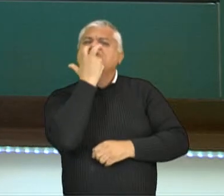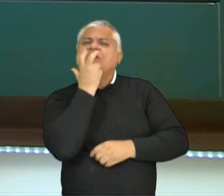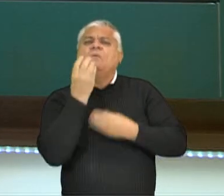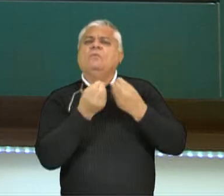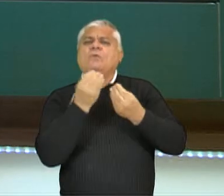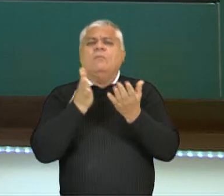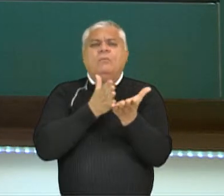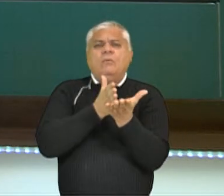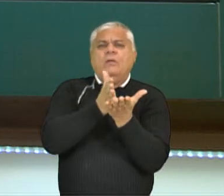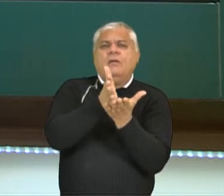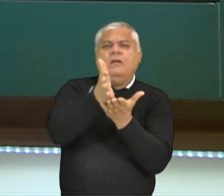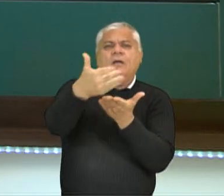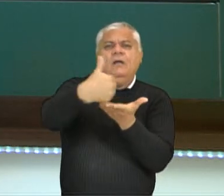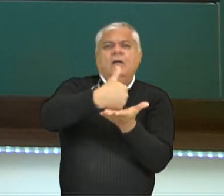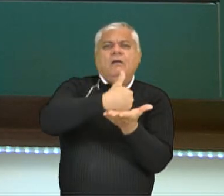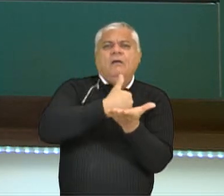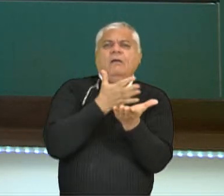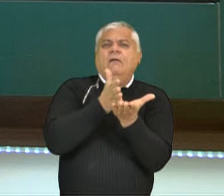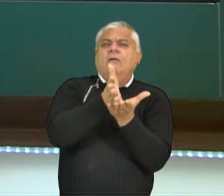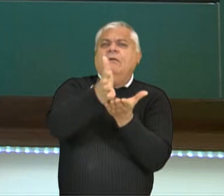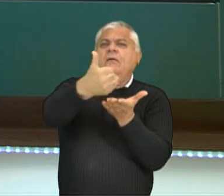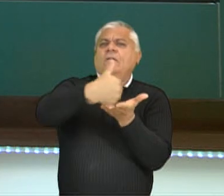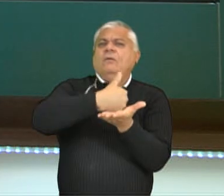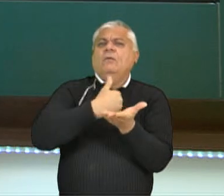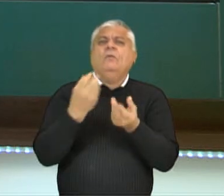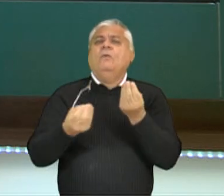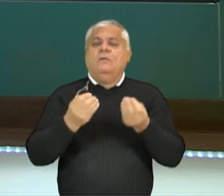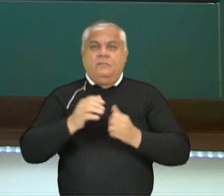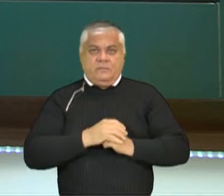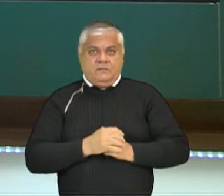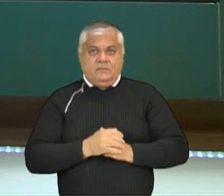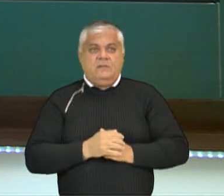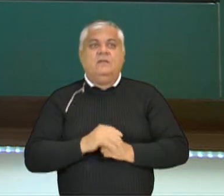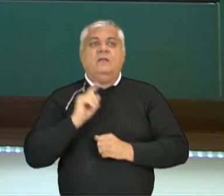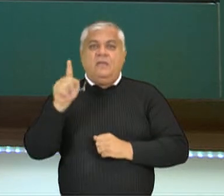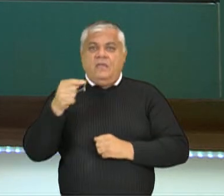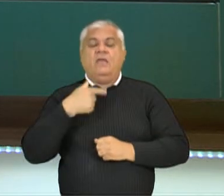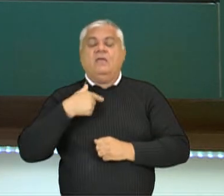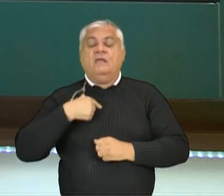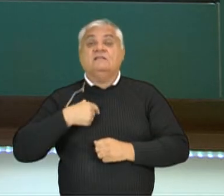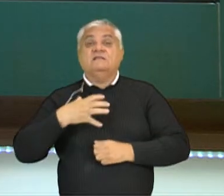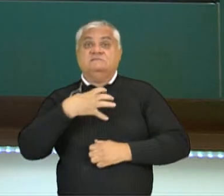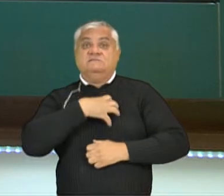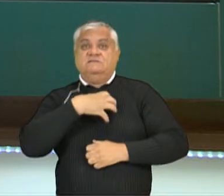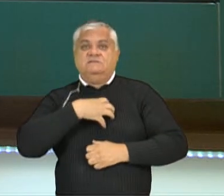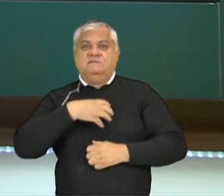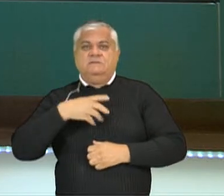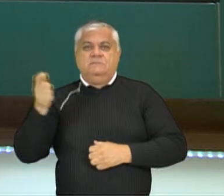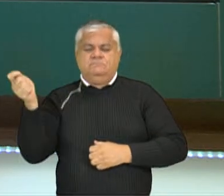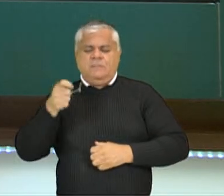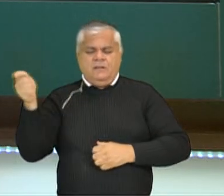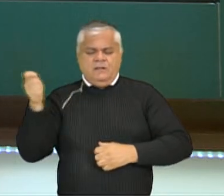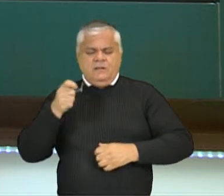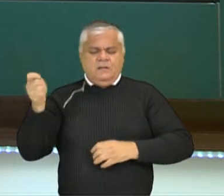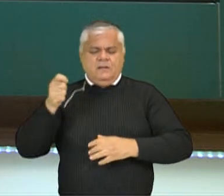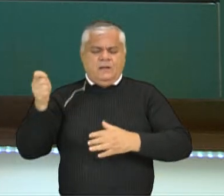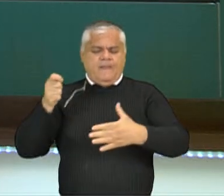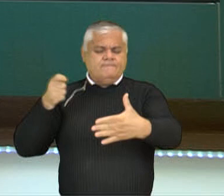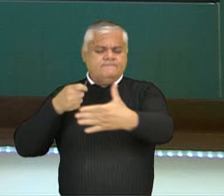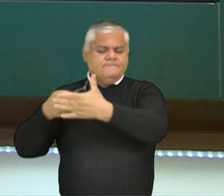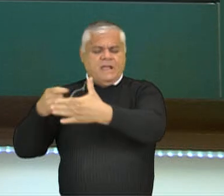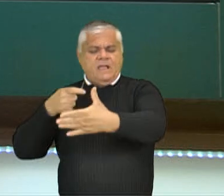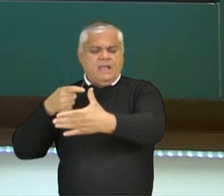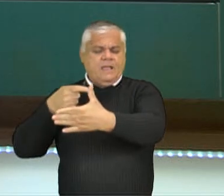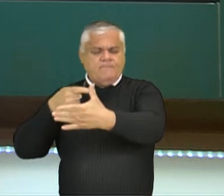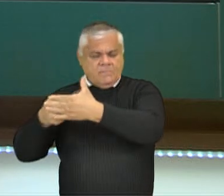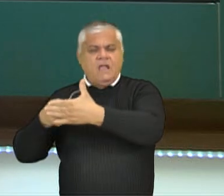ter essa percepção visual, né? Então, o que acontece? É tátil. Eles vêm com esse bastão e ele sabe que a hora que